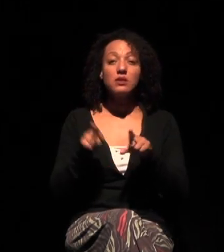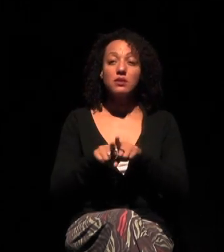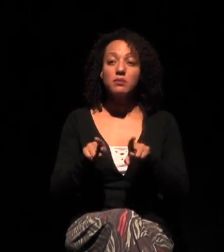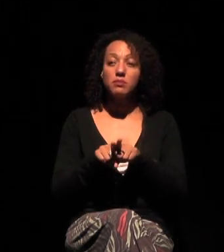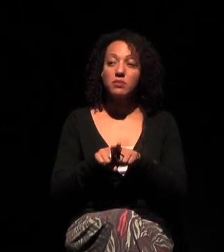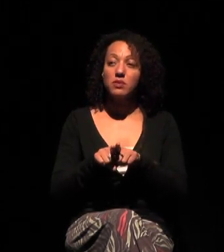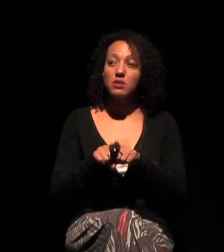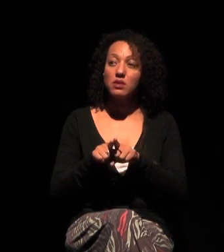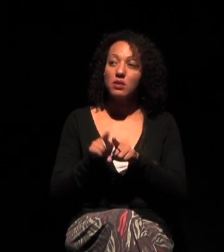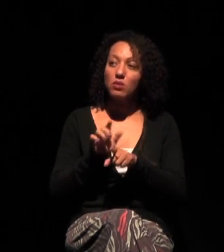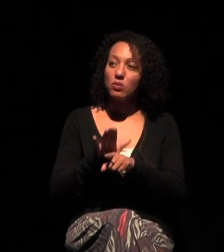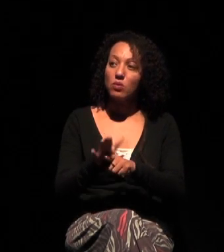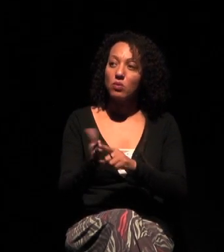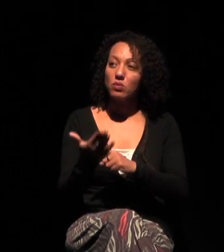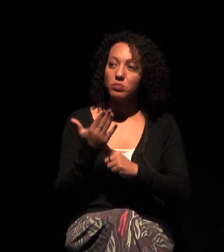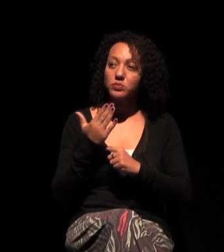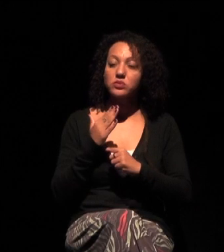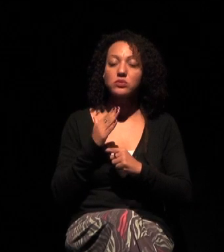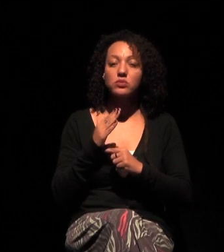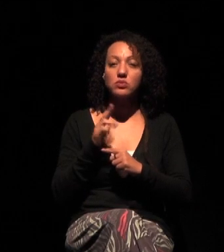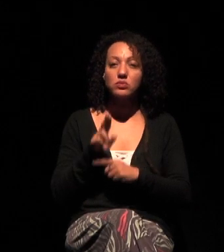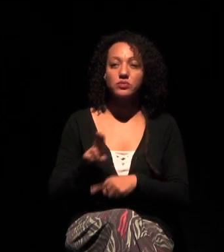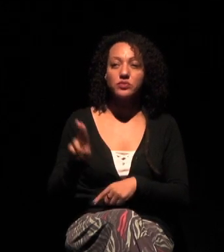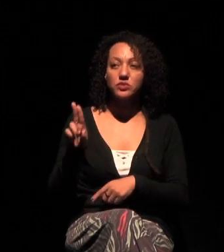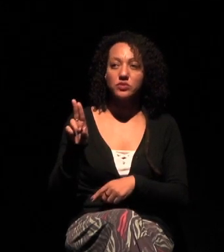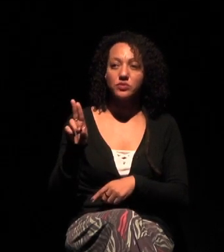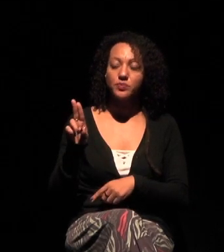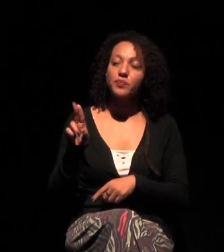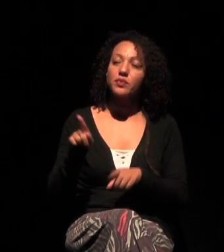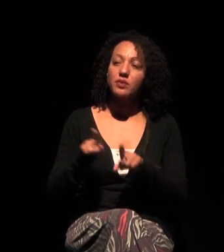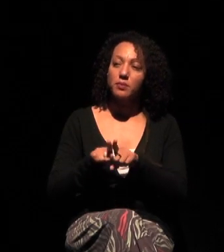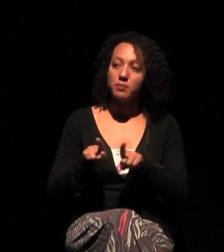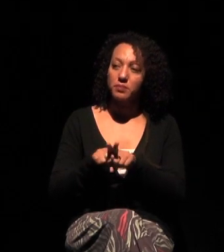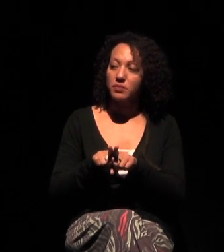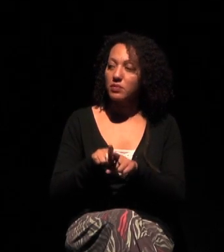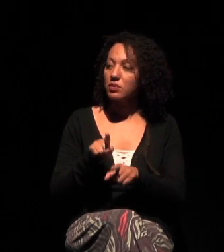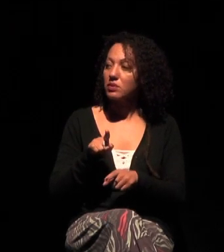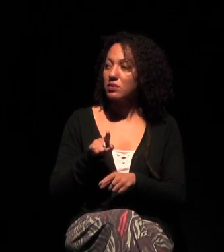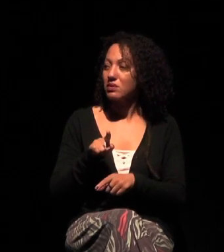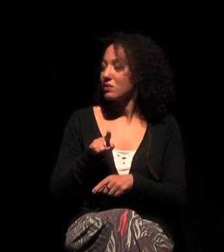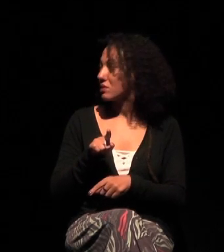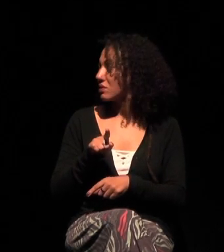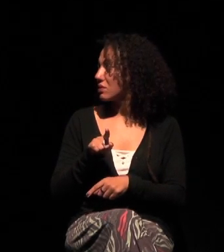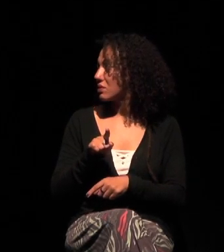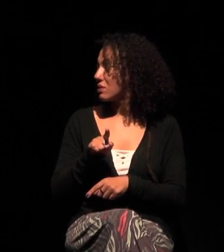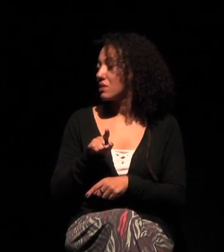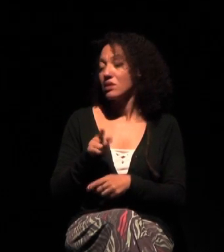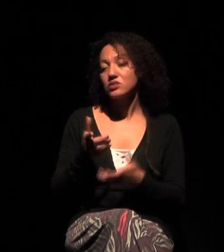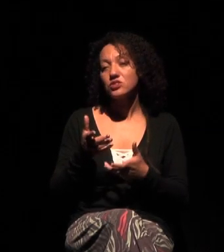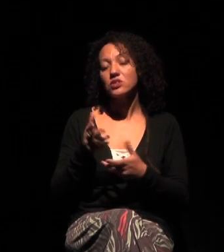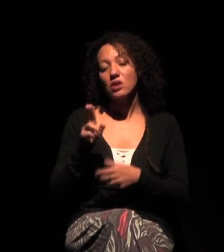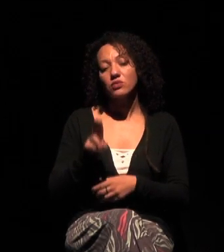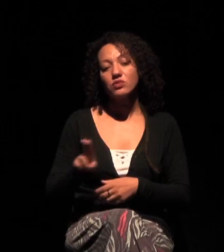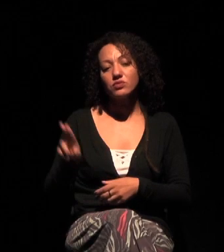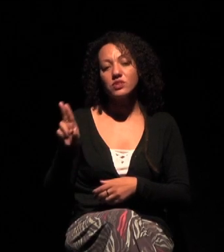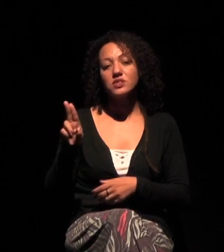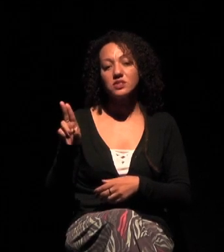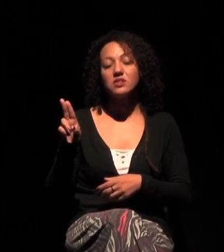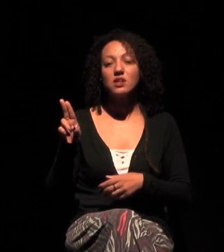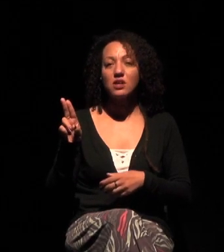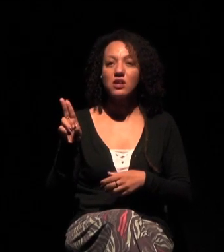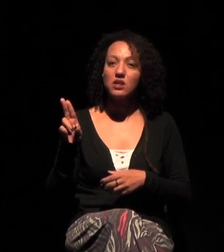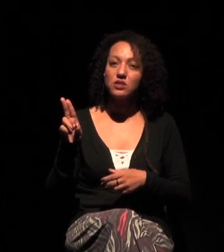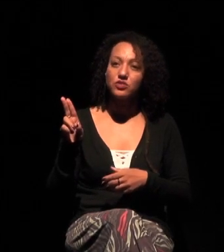colaborações com a universidade estamos de facto como esteve na decisiva em é trazer a universidade para dentro